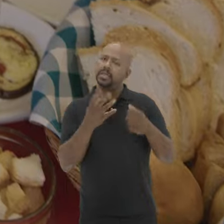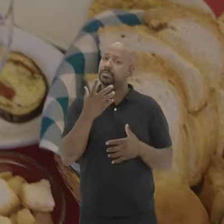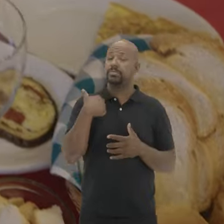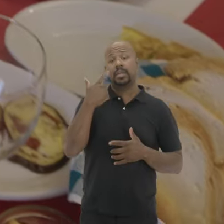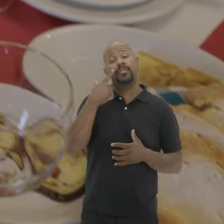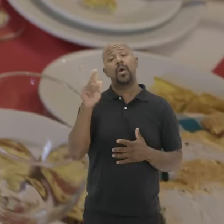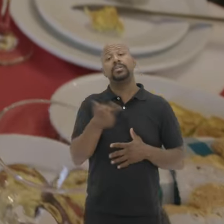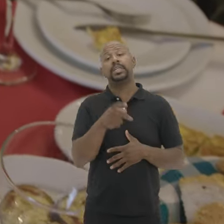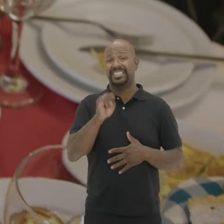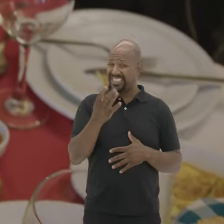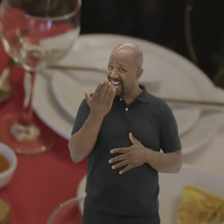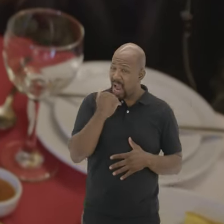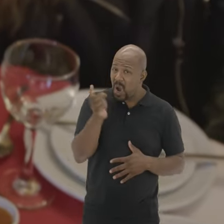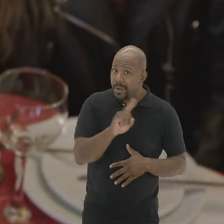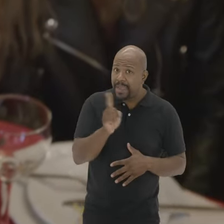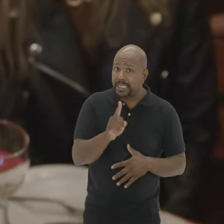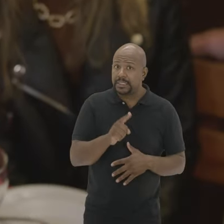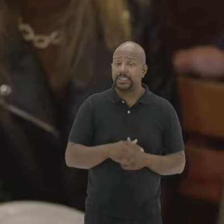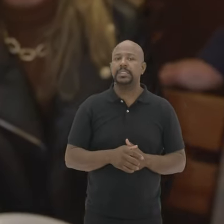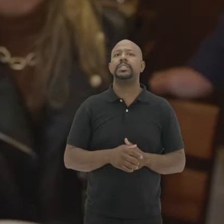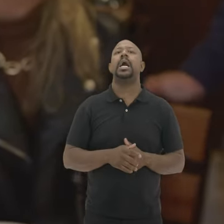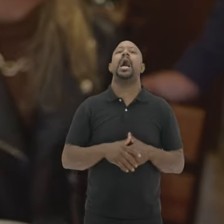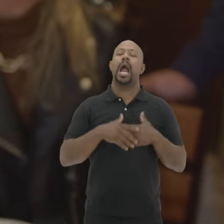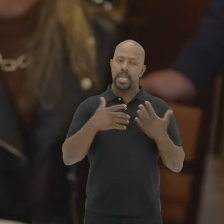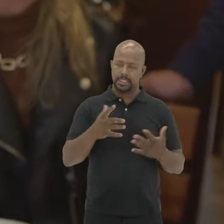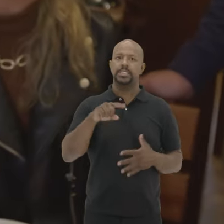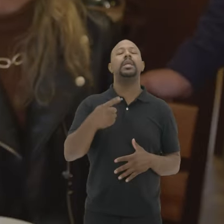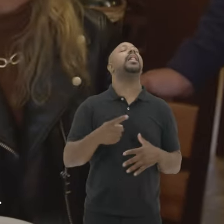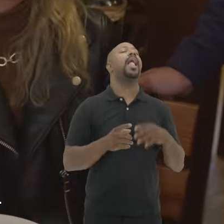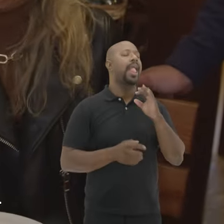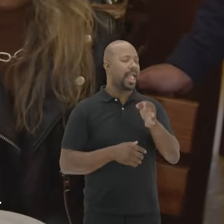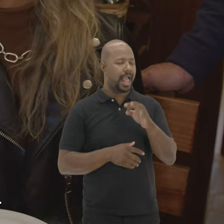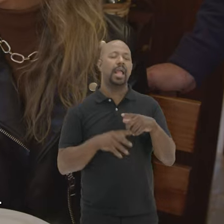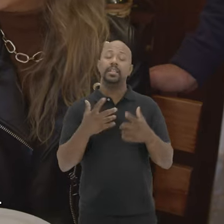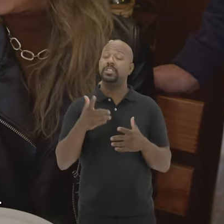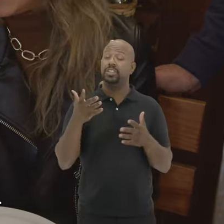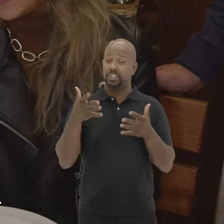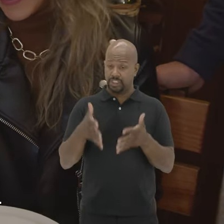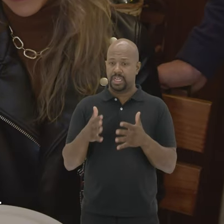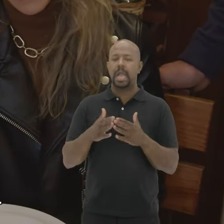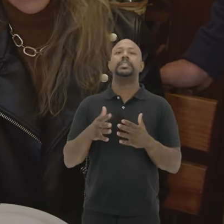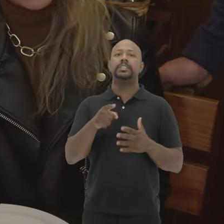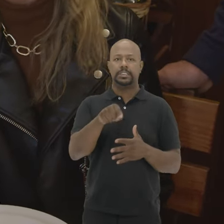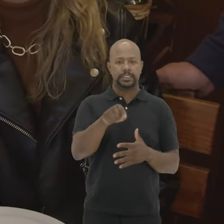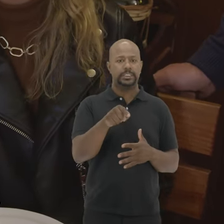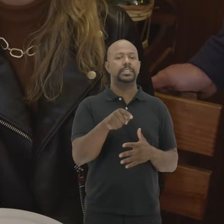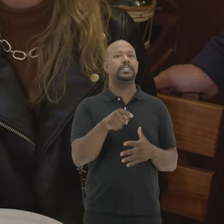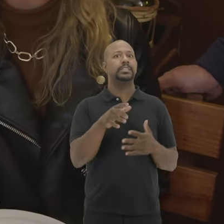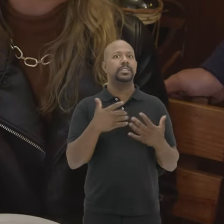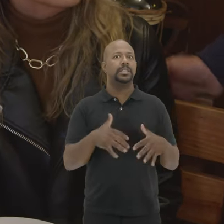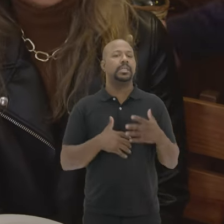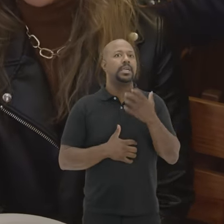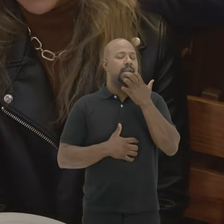que ia acontecer, né? Se a gente não comesse, sim, pegava um em seguida. Ali. E aí já pensou que cheguei em casa lá e... E chegava, a copia do